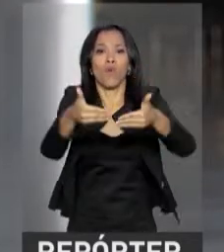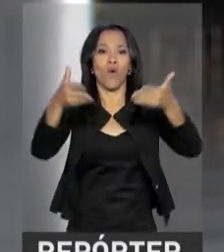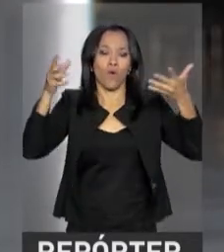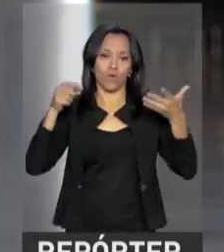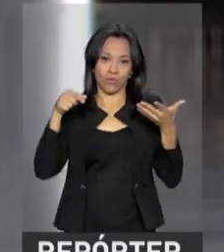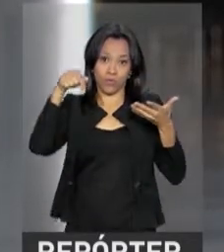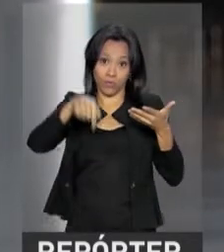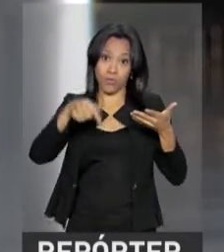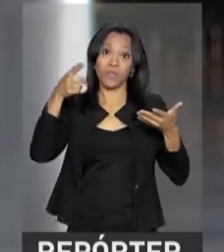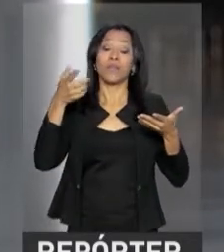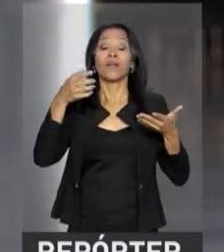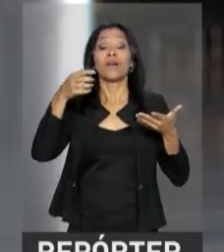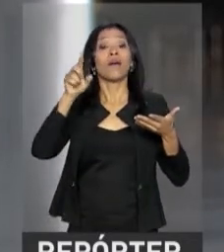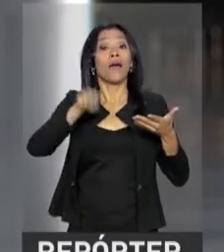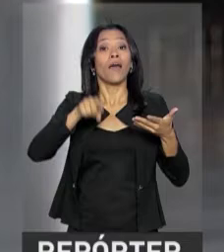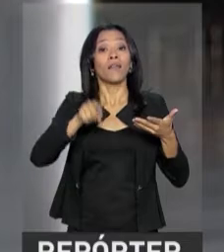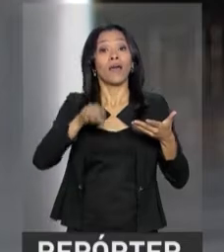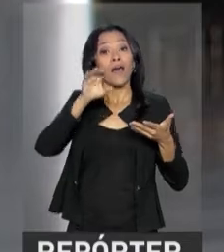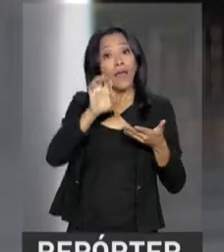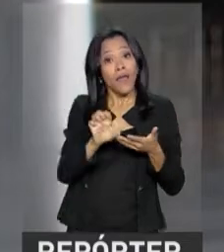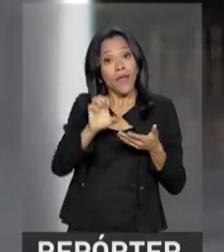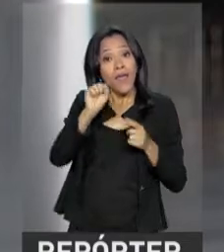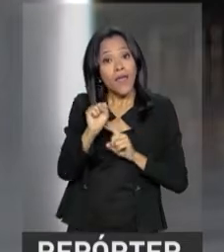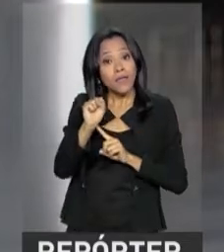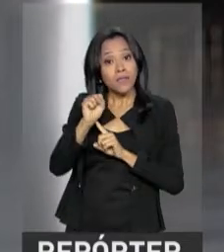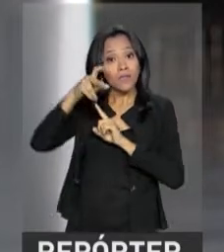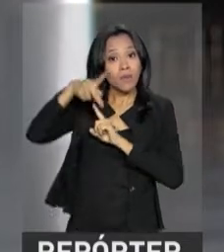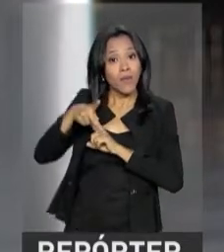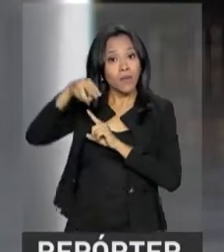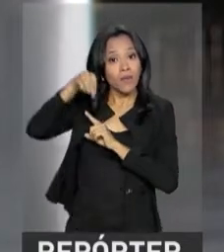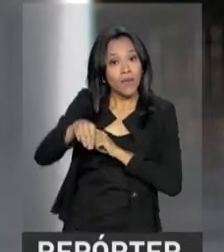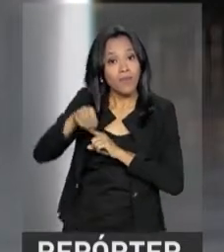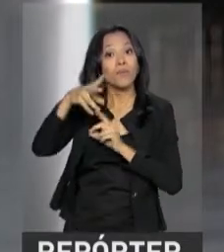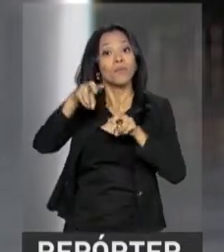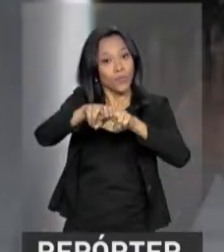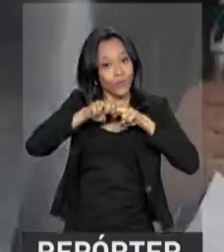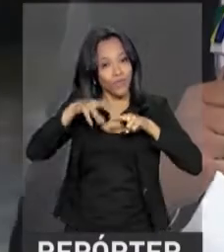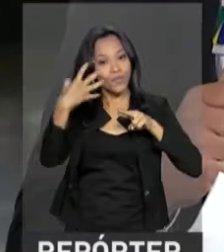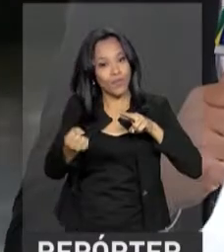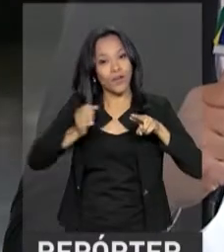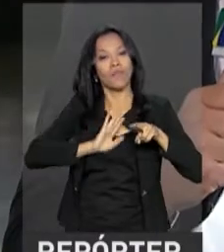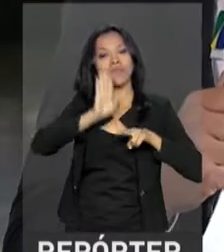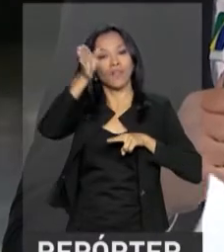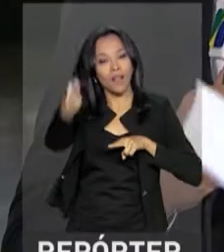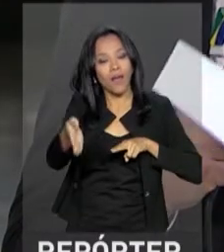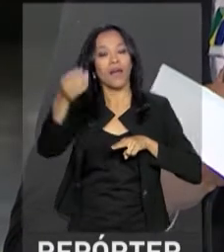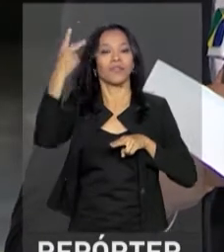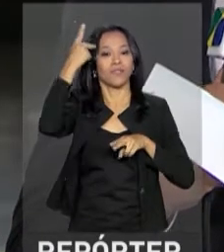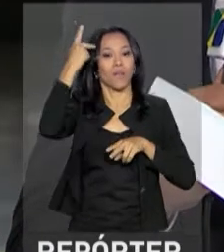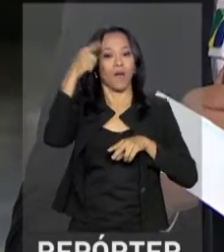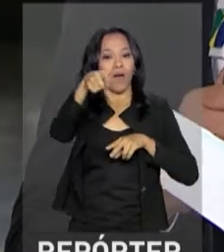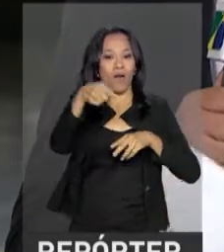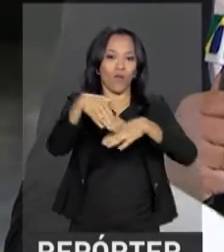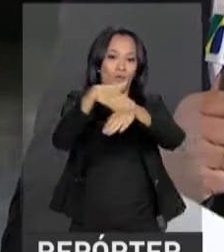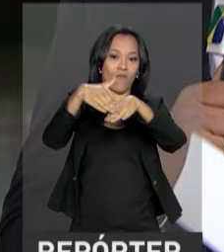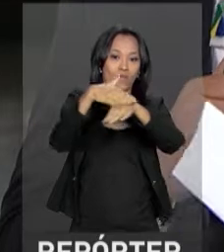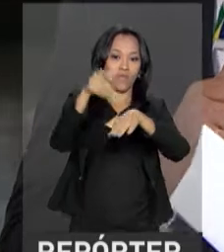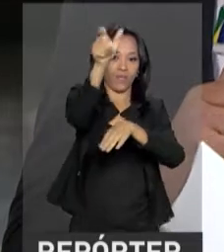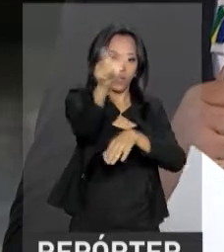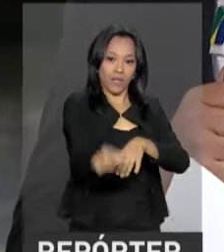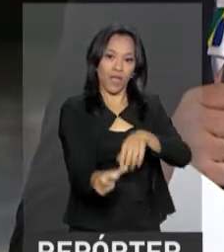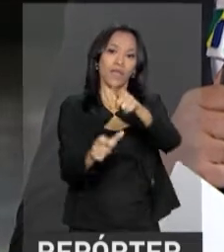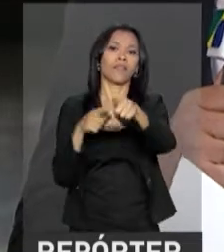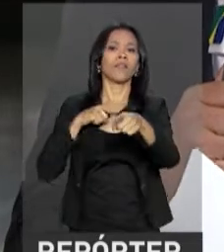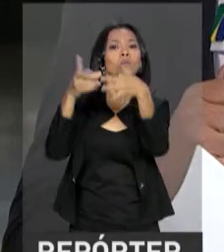internacionais da espm por isso nós vamos direto à capital paulista conversar com o repórter luana karen que